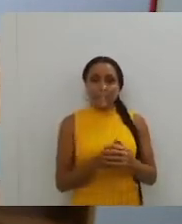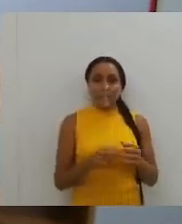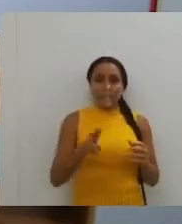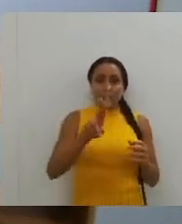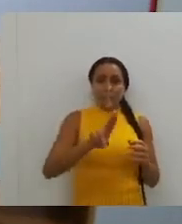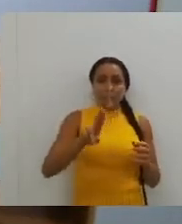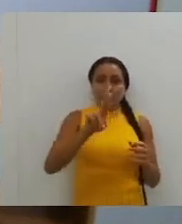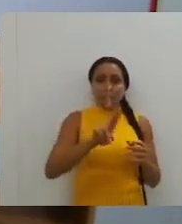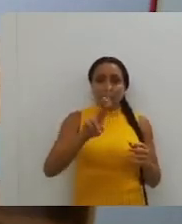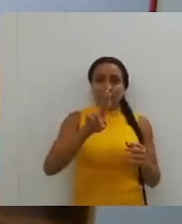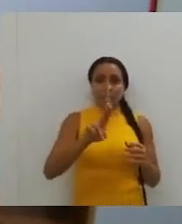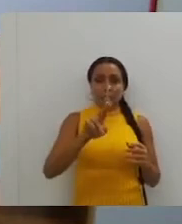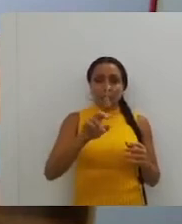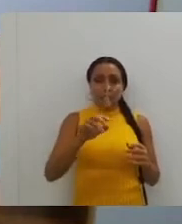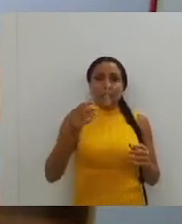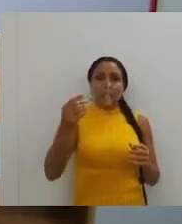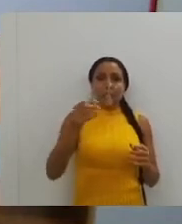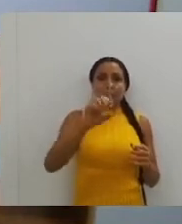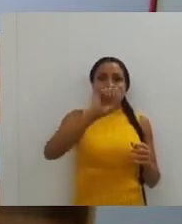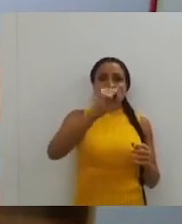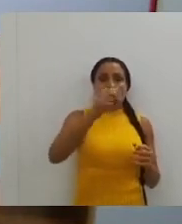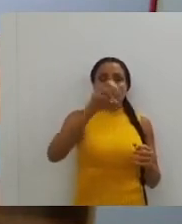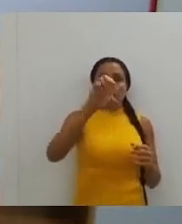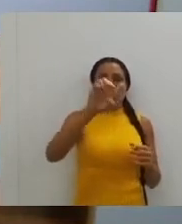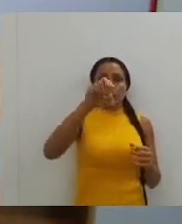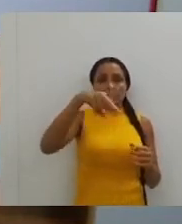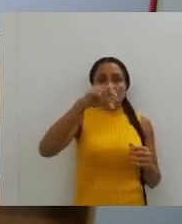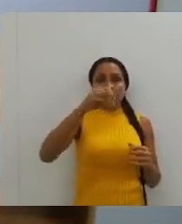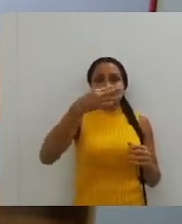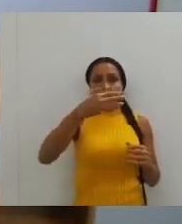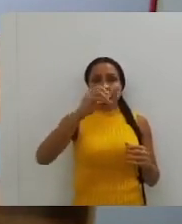de 30. E o seno de 30 vale